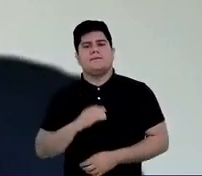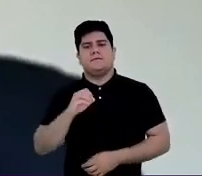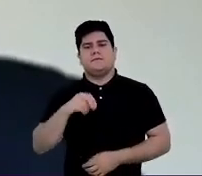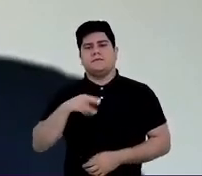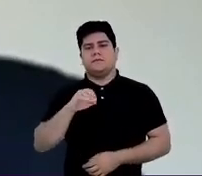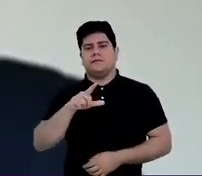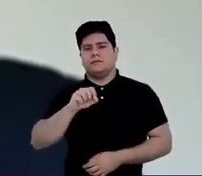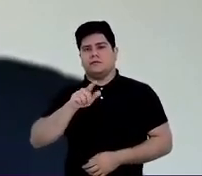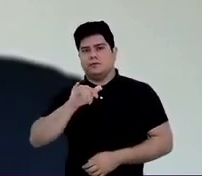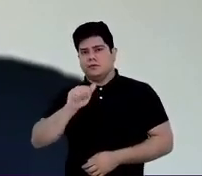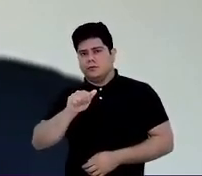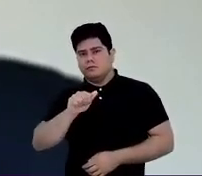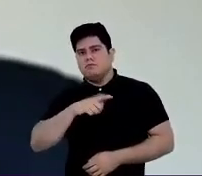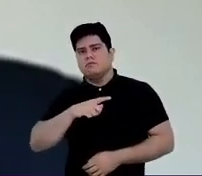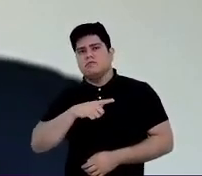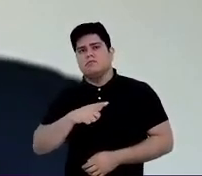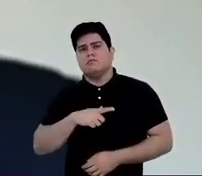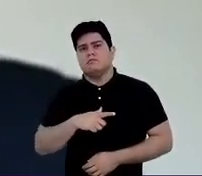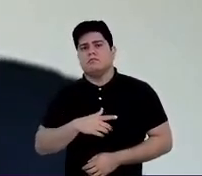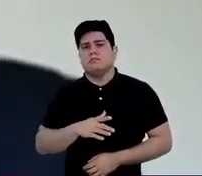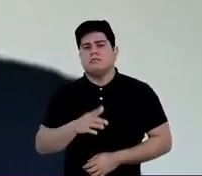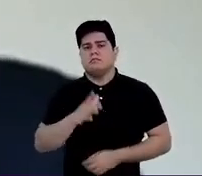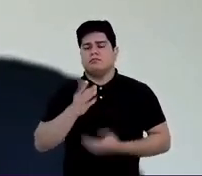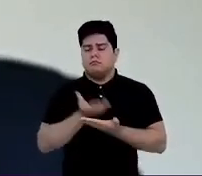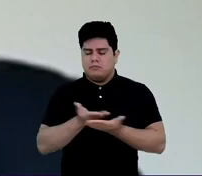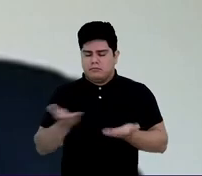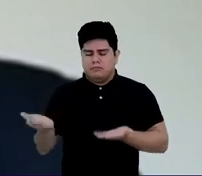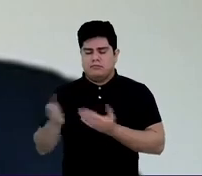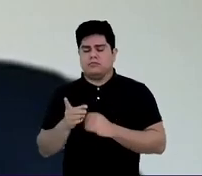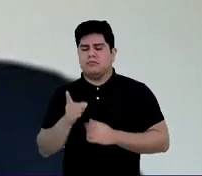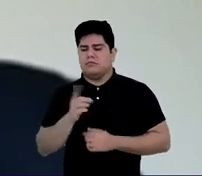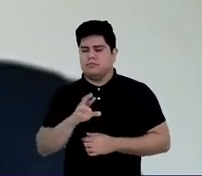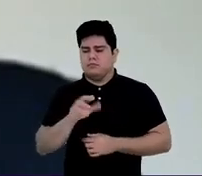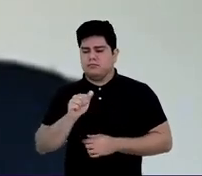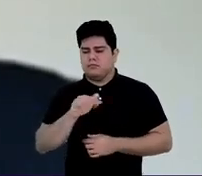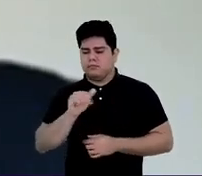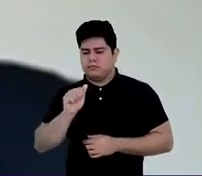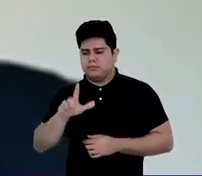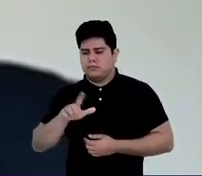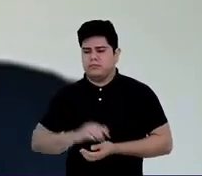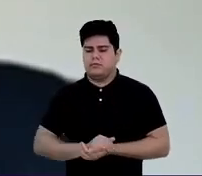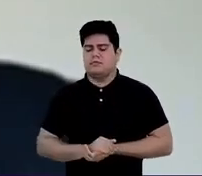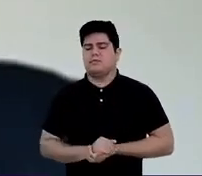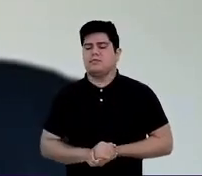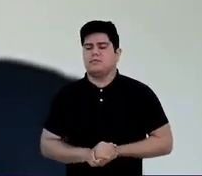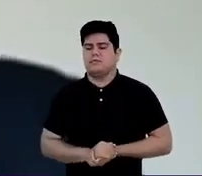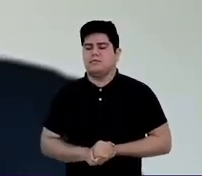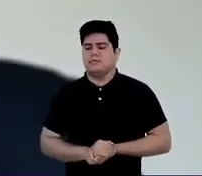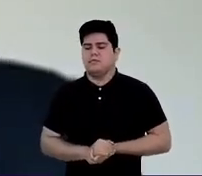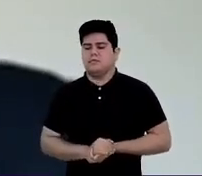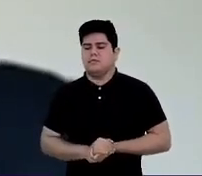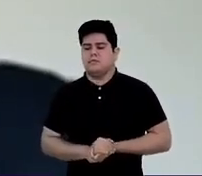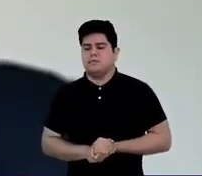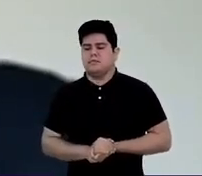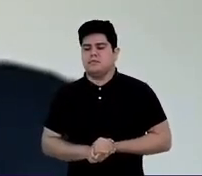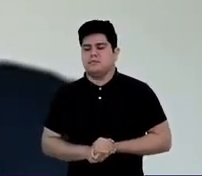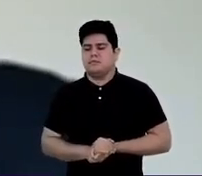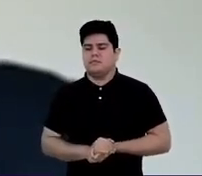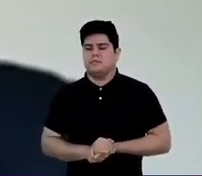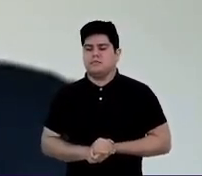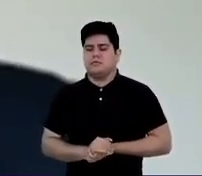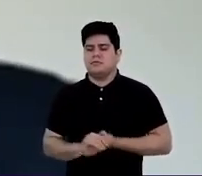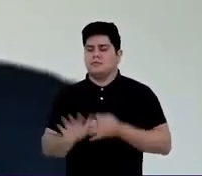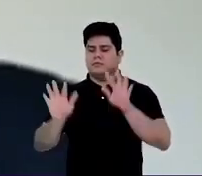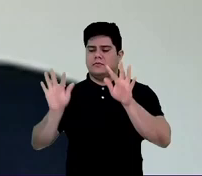Oncológica Urológica. Tá? Dr. Rafael, fica à vontade para começar a sua apresentação, e no final a